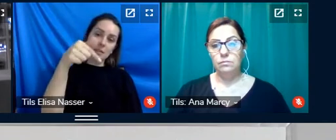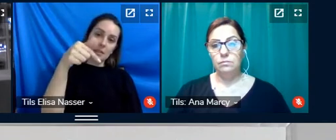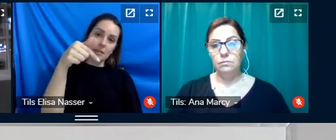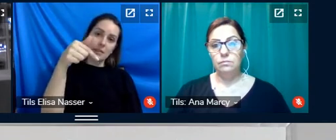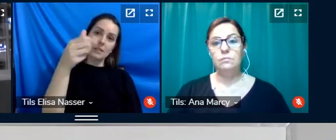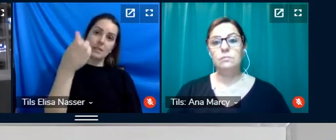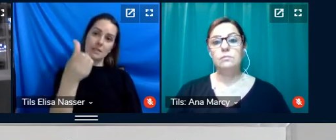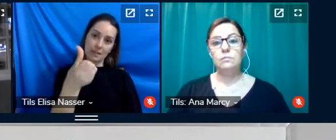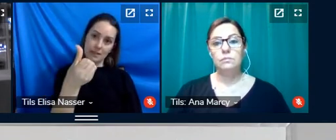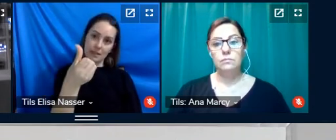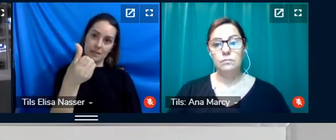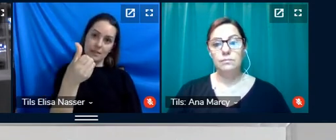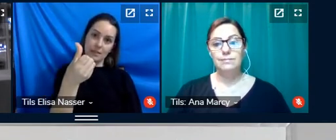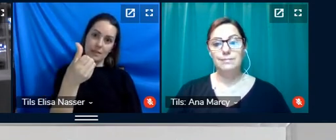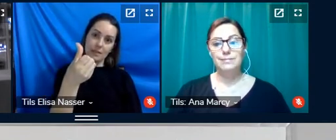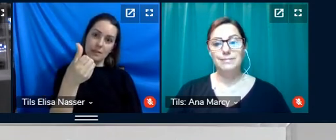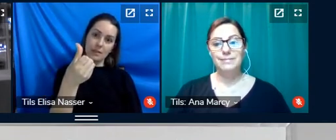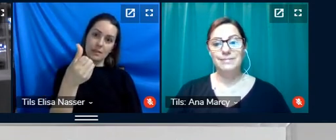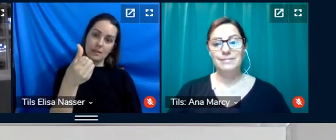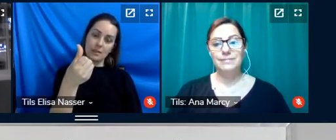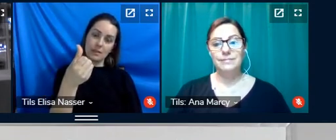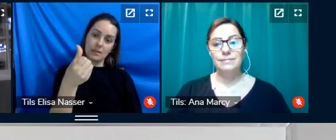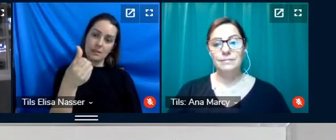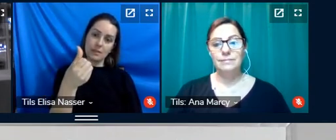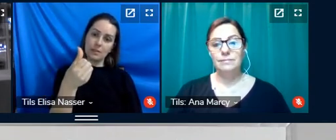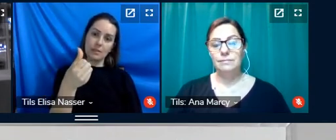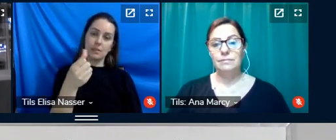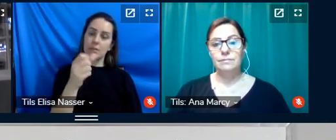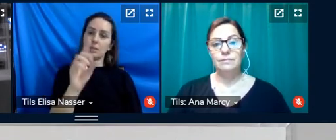76,6 Newton, ou desculpa,